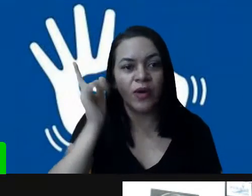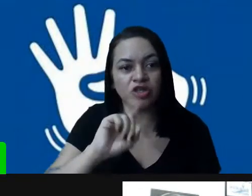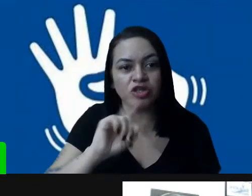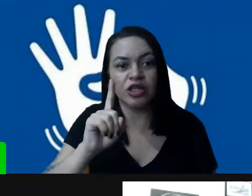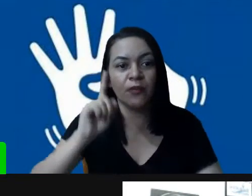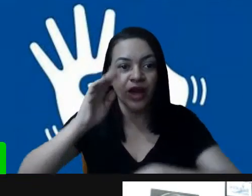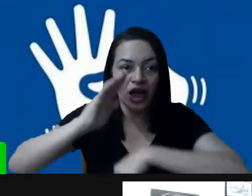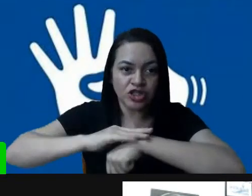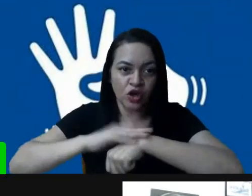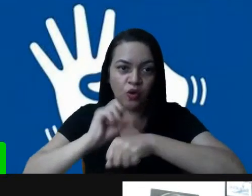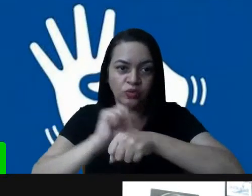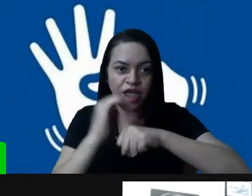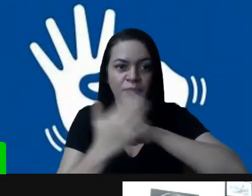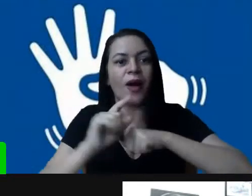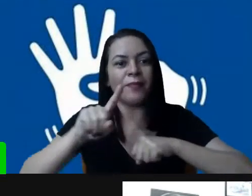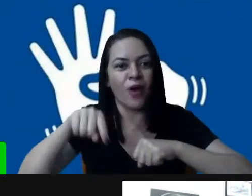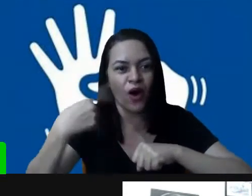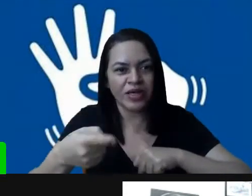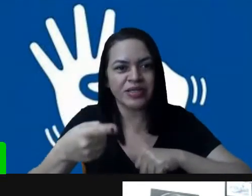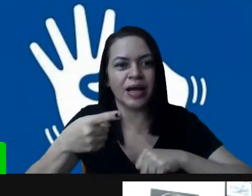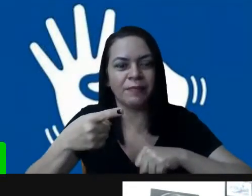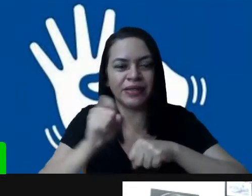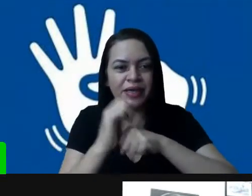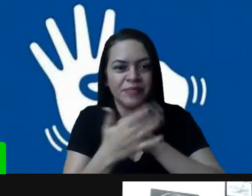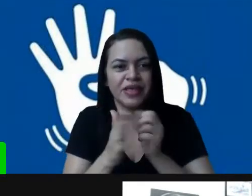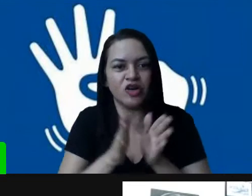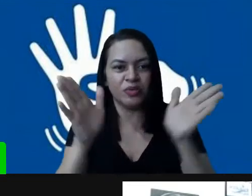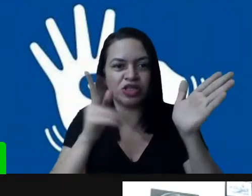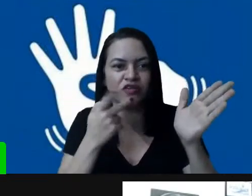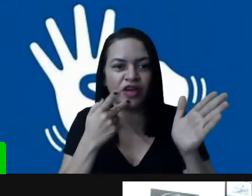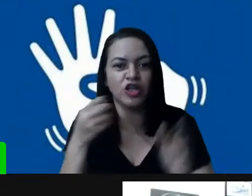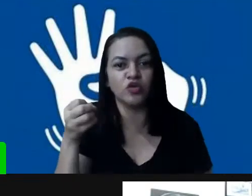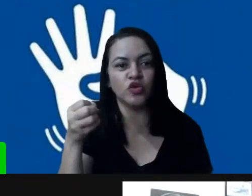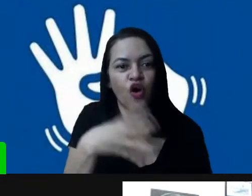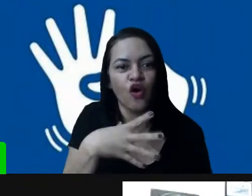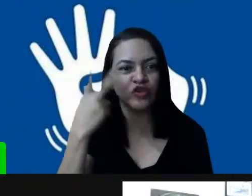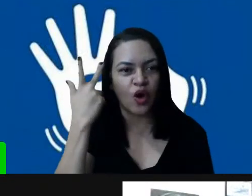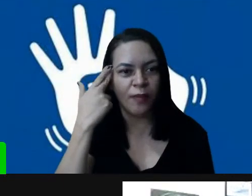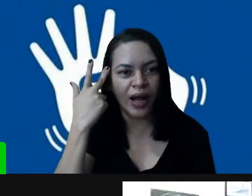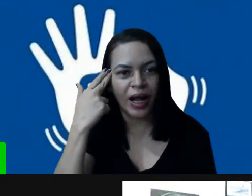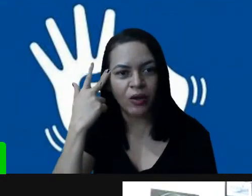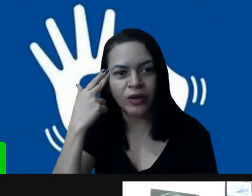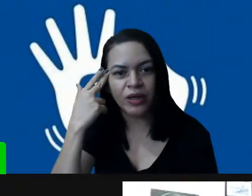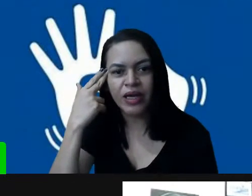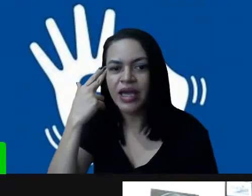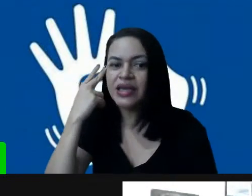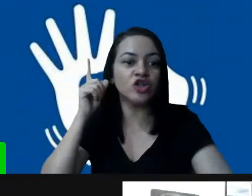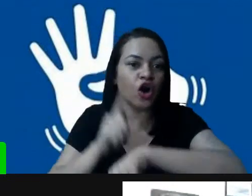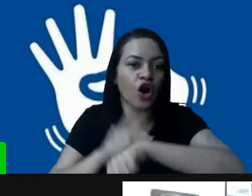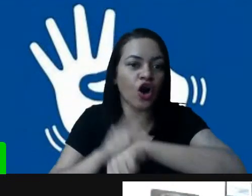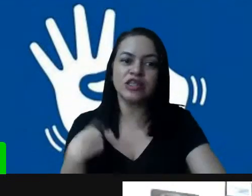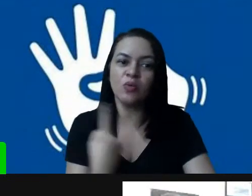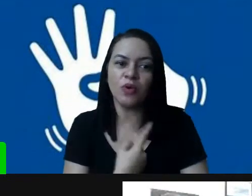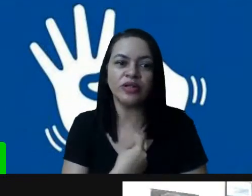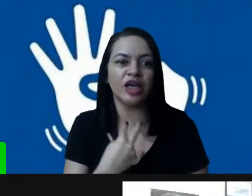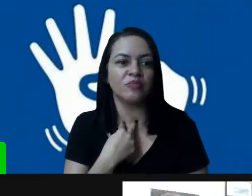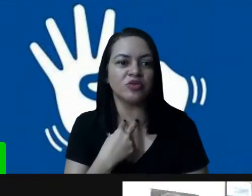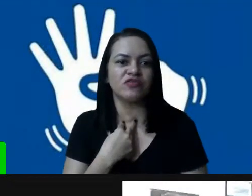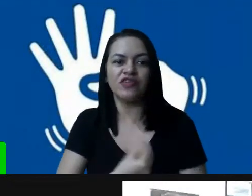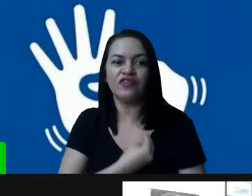conseguir, eu acho que não. Chegou um tempo após a pandemia, como eles estão falando, novo, normal, em que nós não